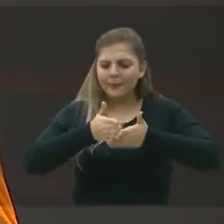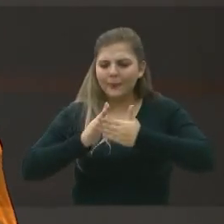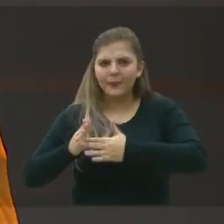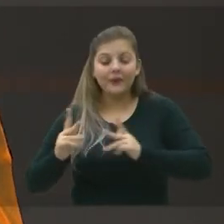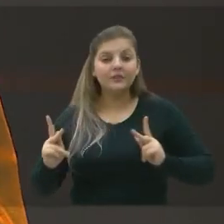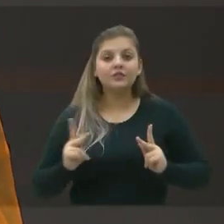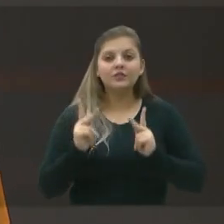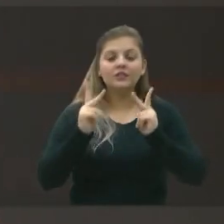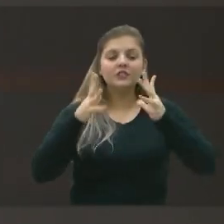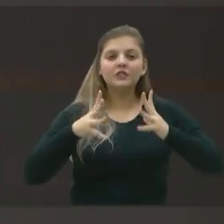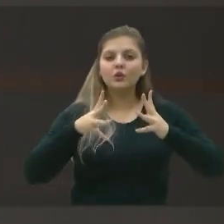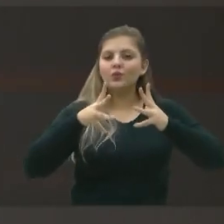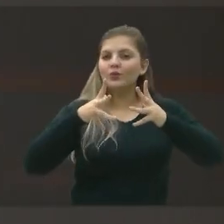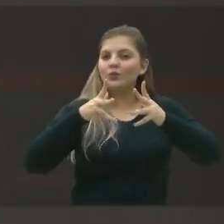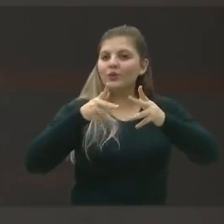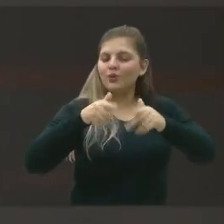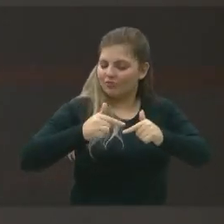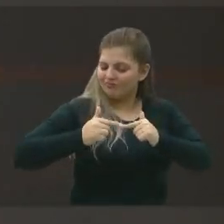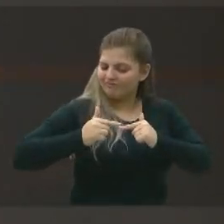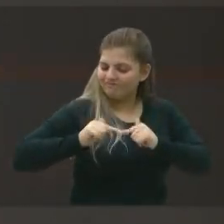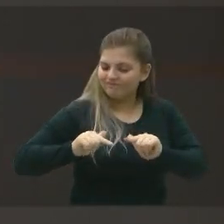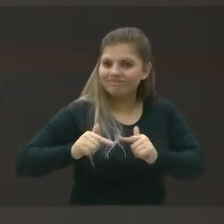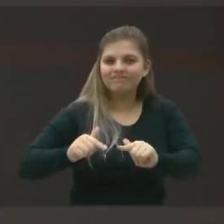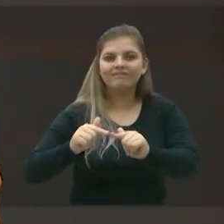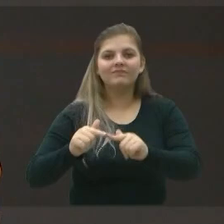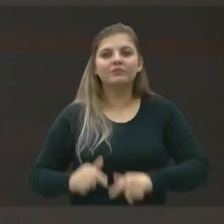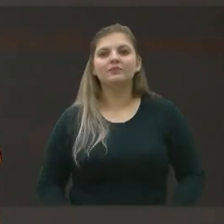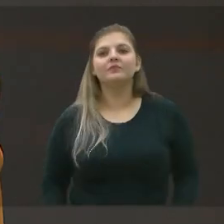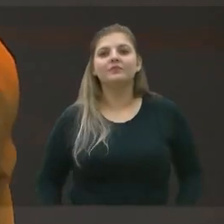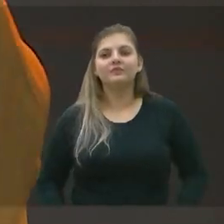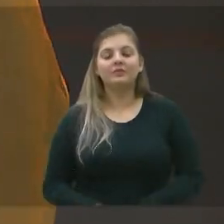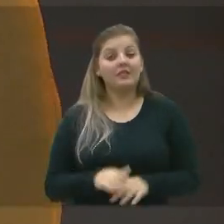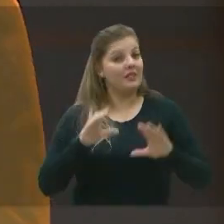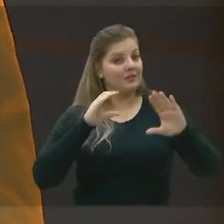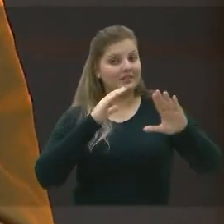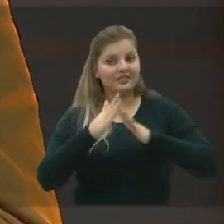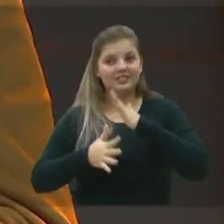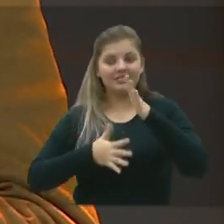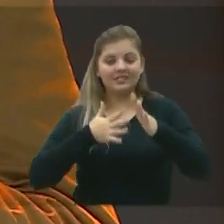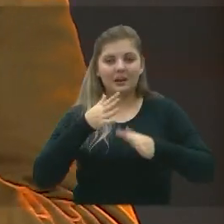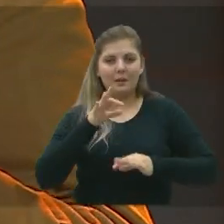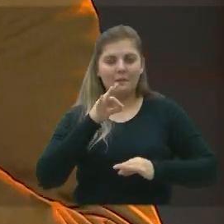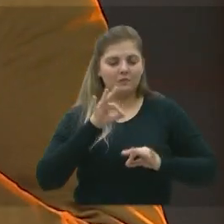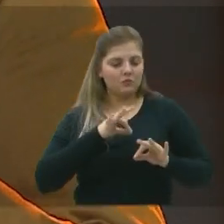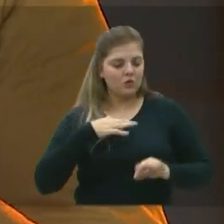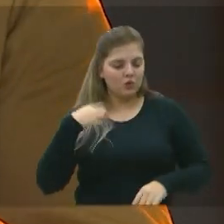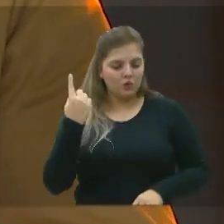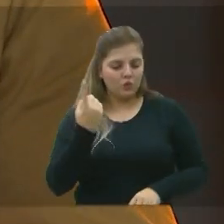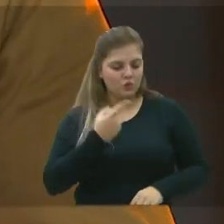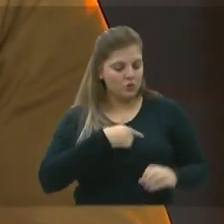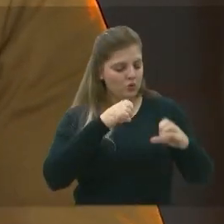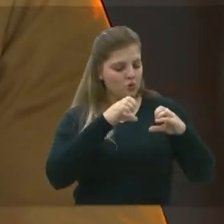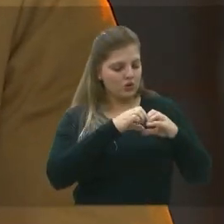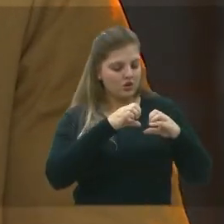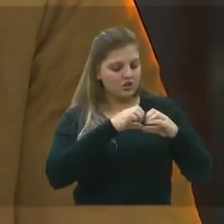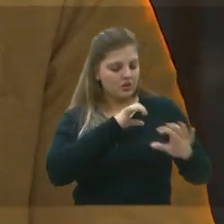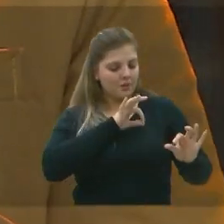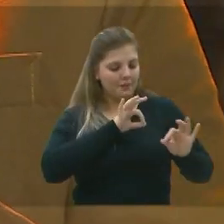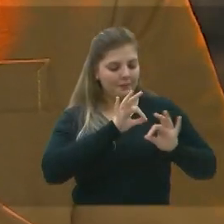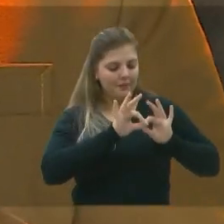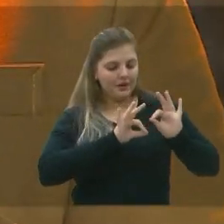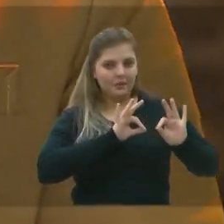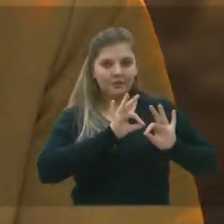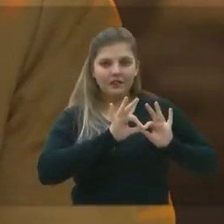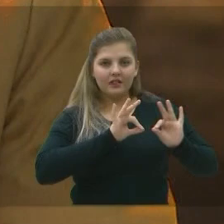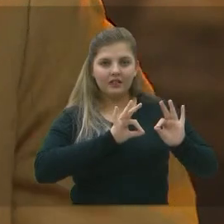vence todas as batalhas. Com o ministério, vamos cantar. Preparar o nosso coração porque Jesus vem